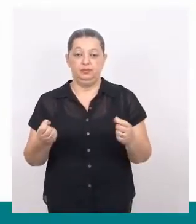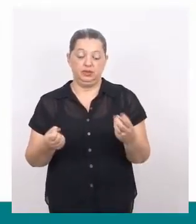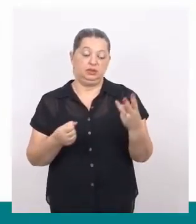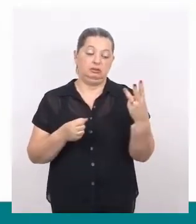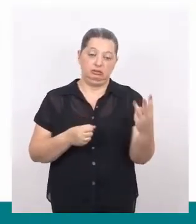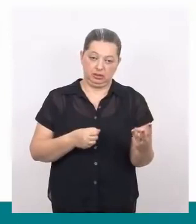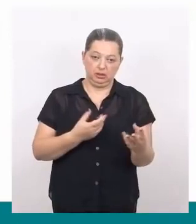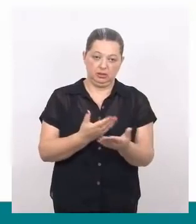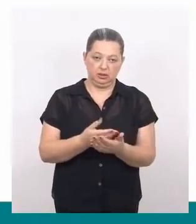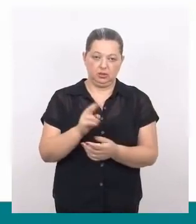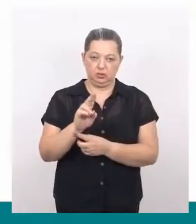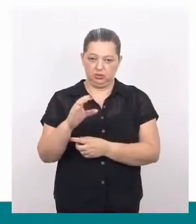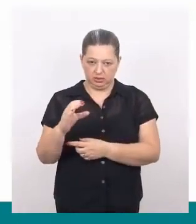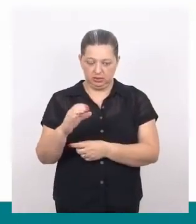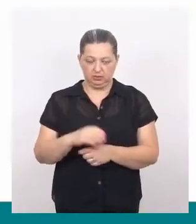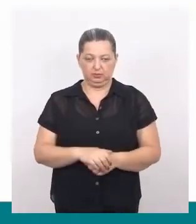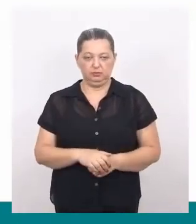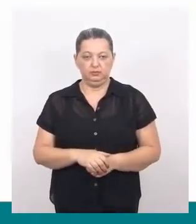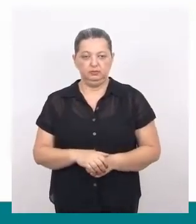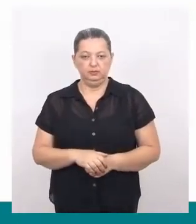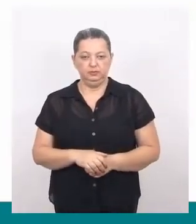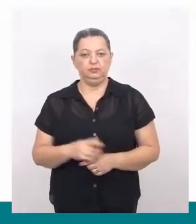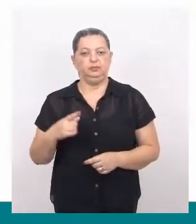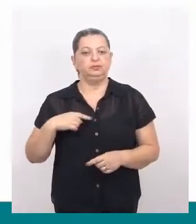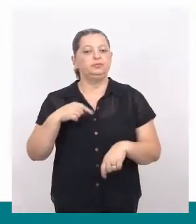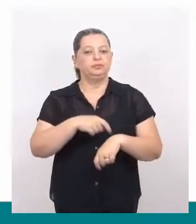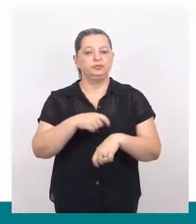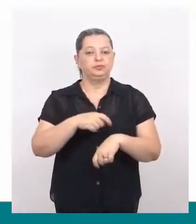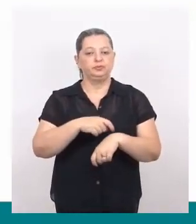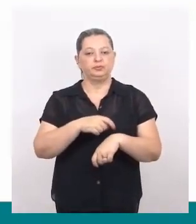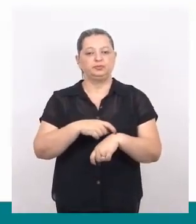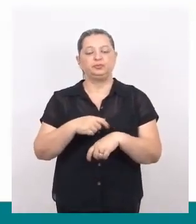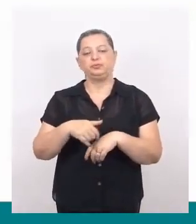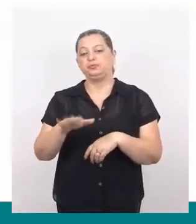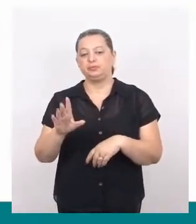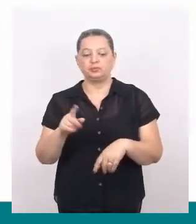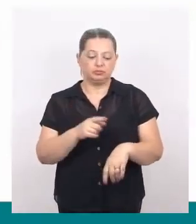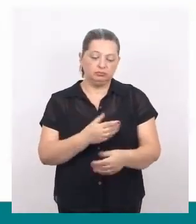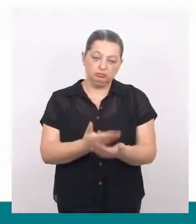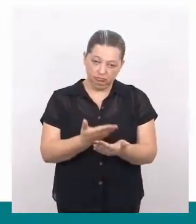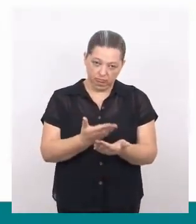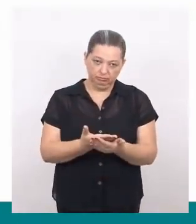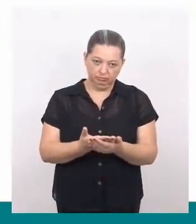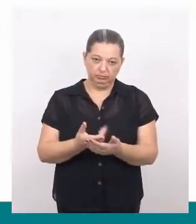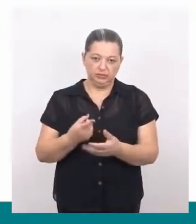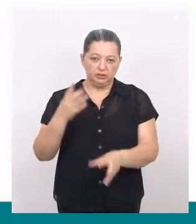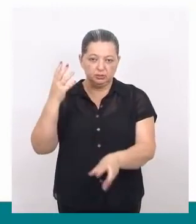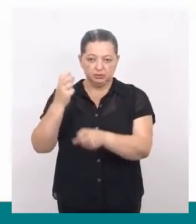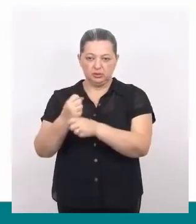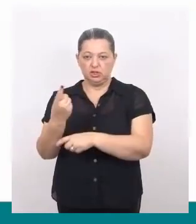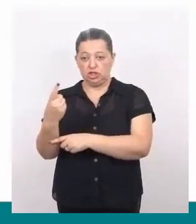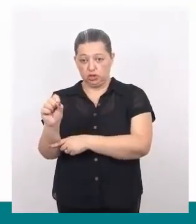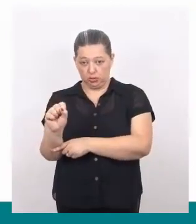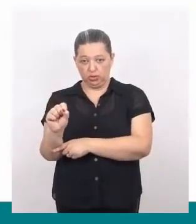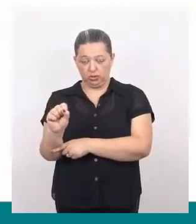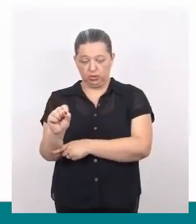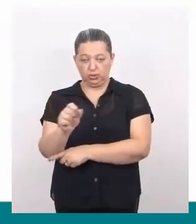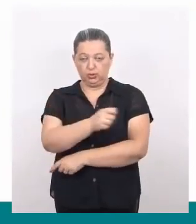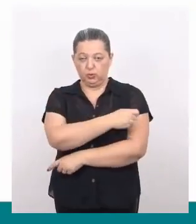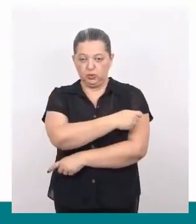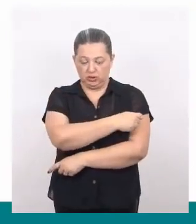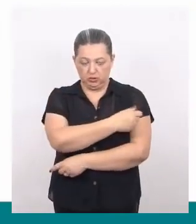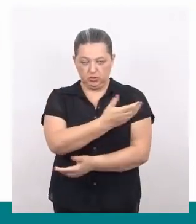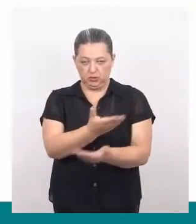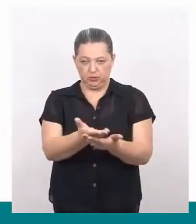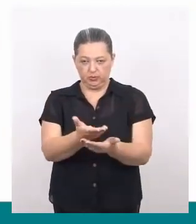curriculares, ele ganha um tempo adicional de estudo. Então, ele só tem 18 aulas com estudantes. Isso é importante